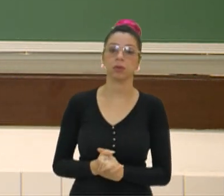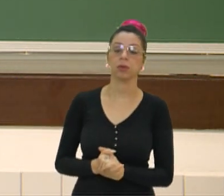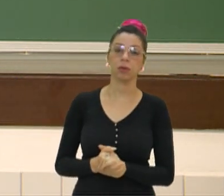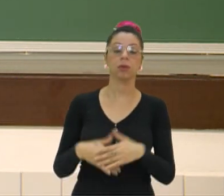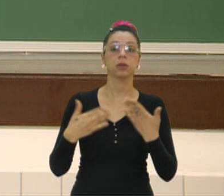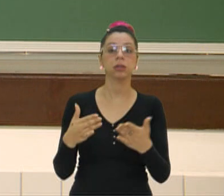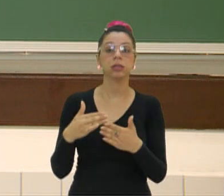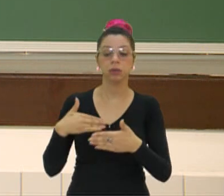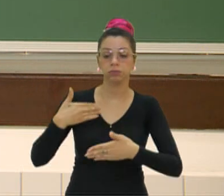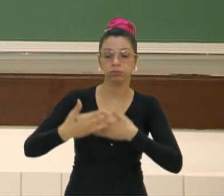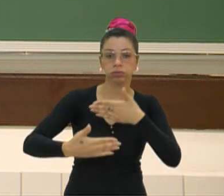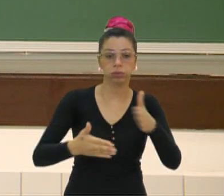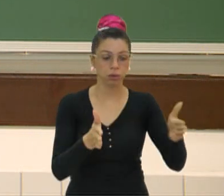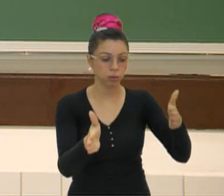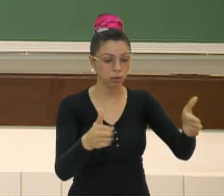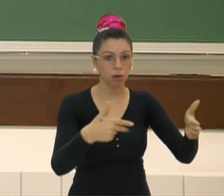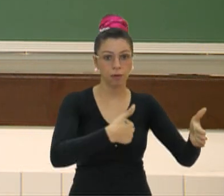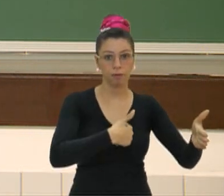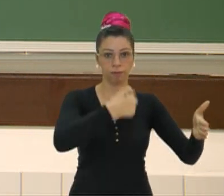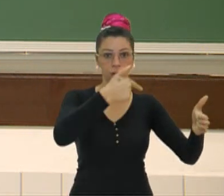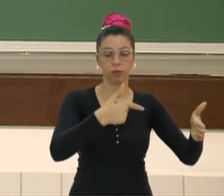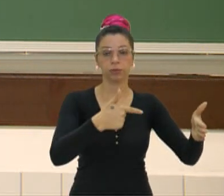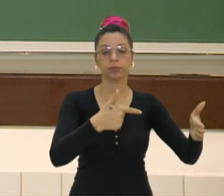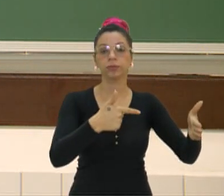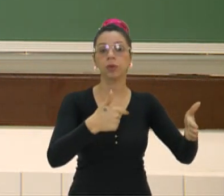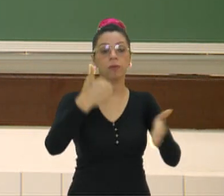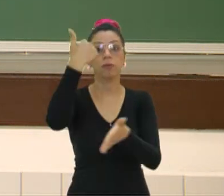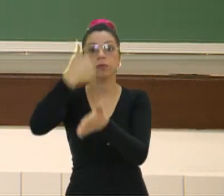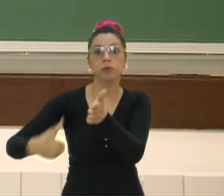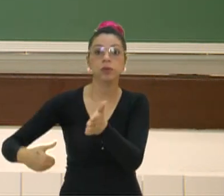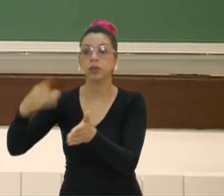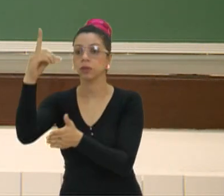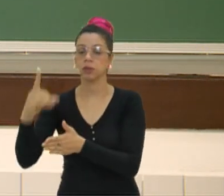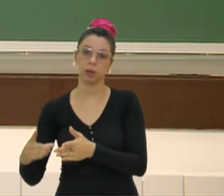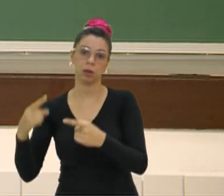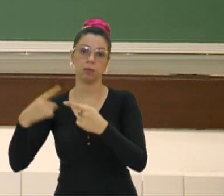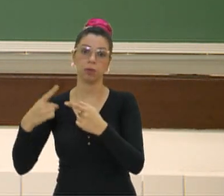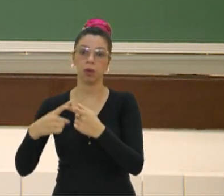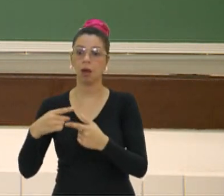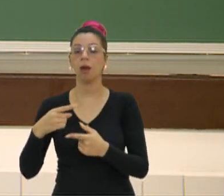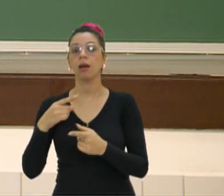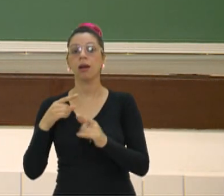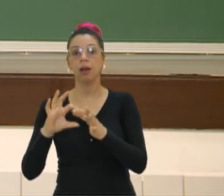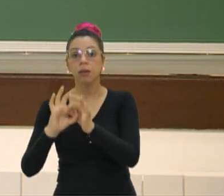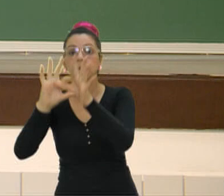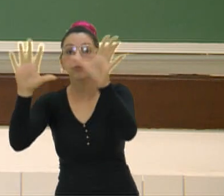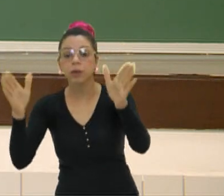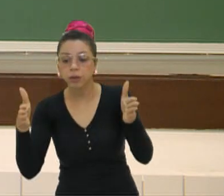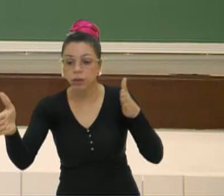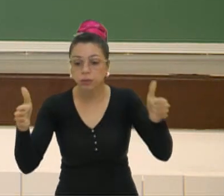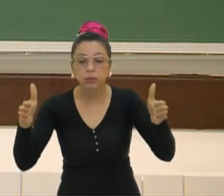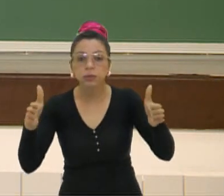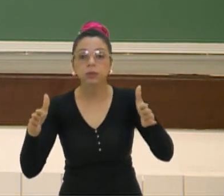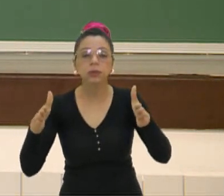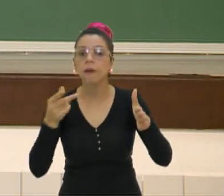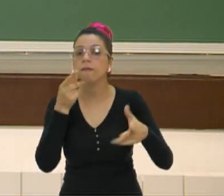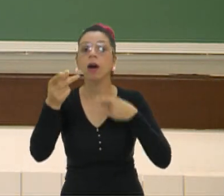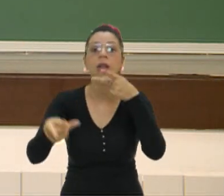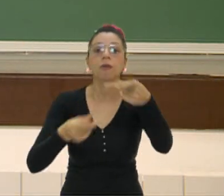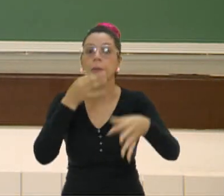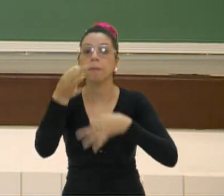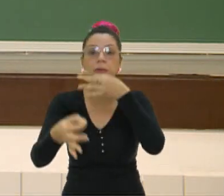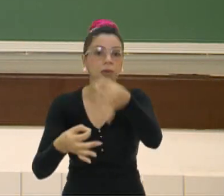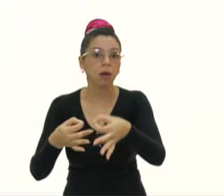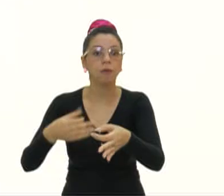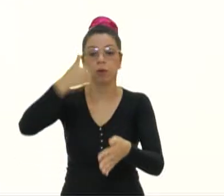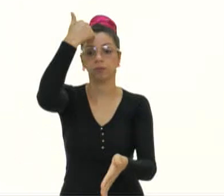exemplo, durante o primeiro governo Vargas, em que a liberdade de expressão foi bastante lesada. Ok? Então esse é o aspecto mais importante. Aqui você